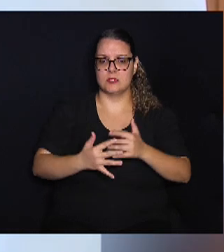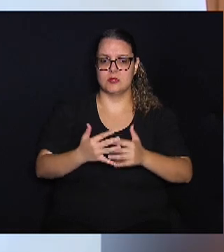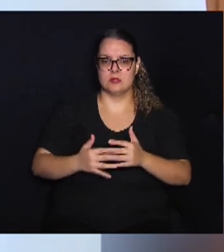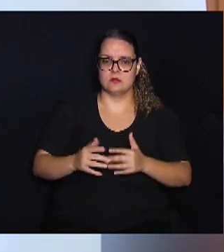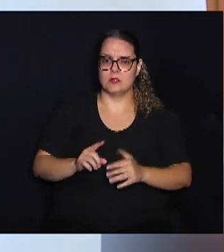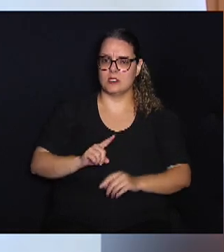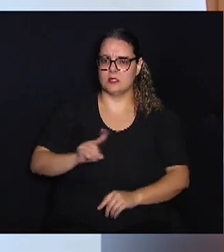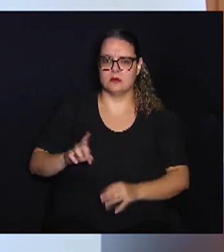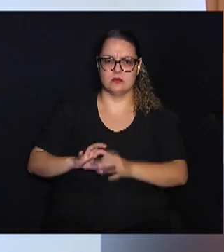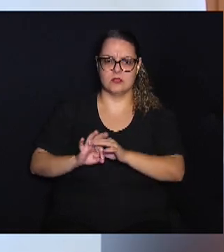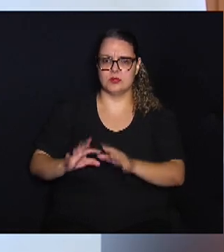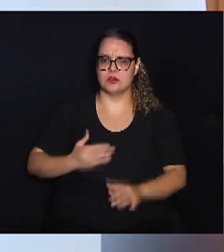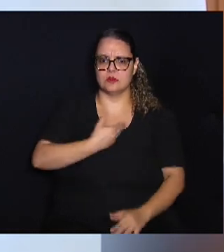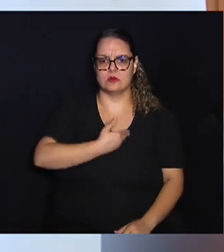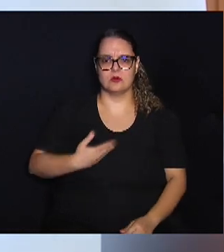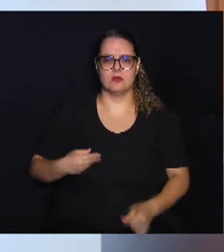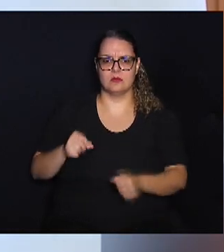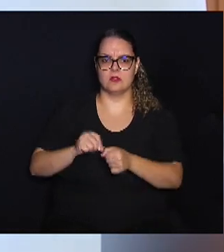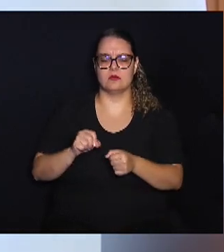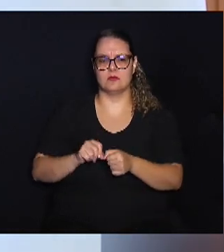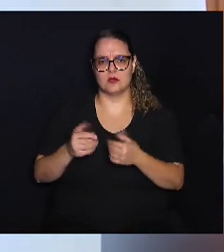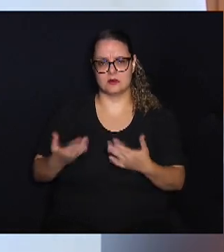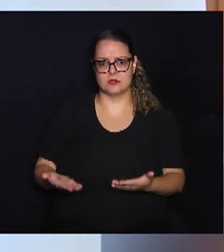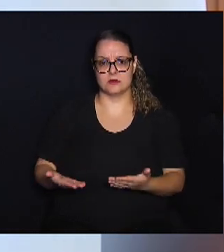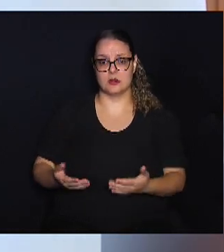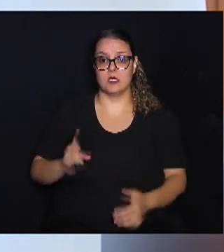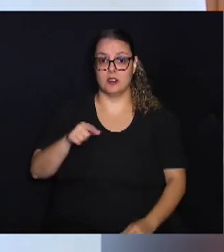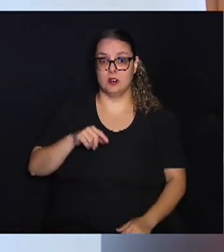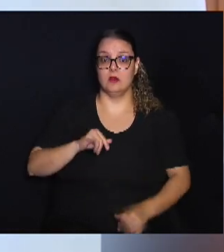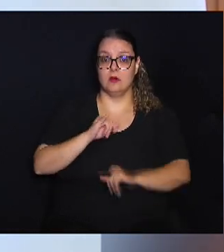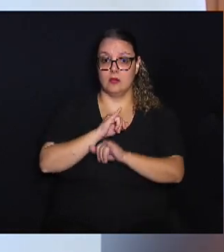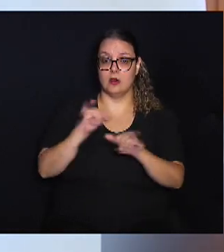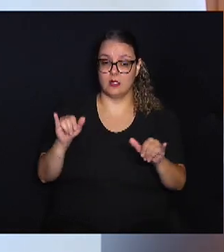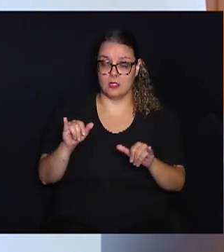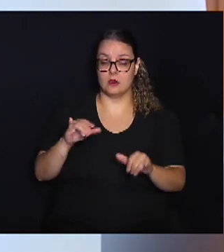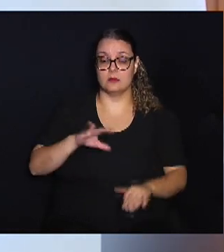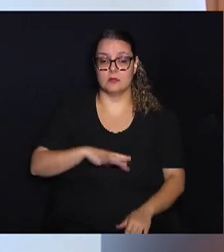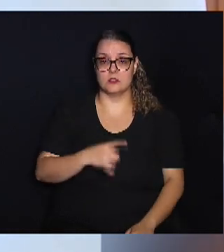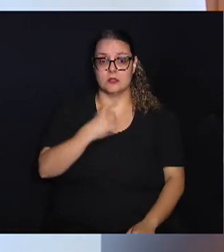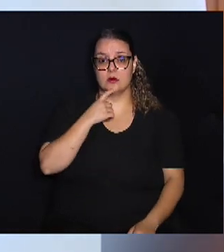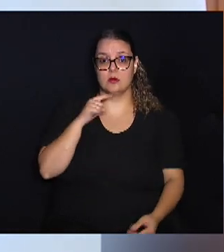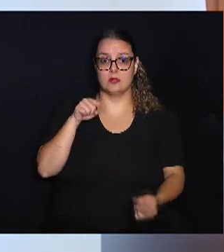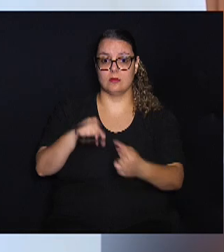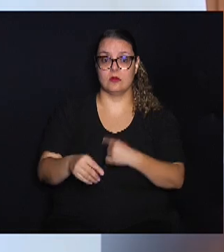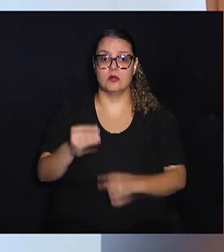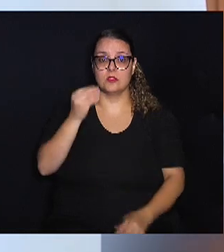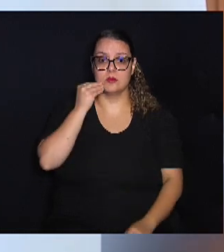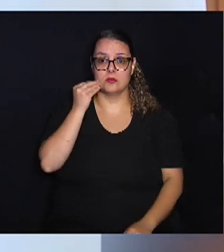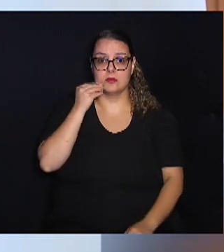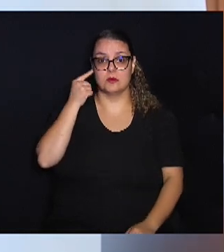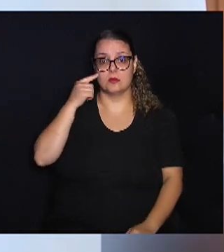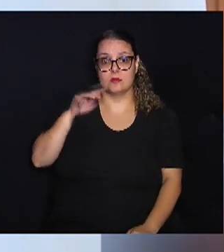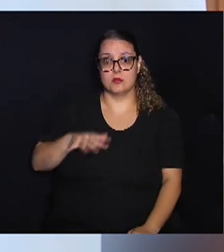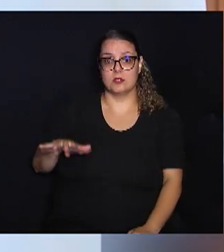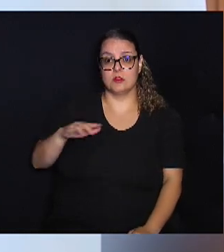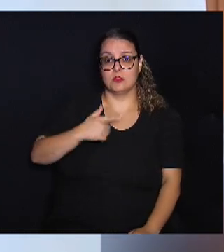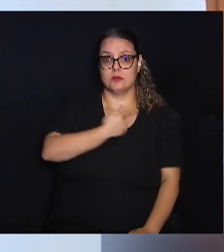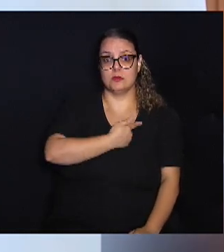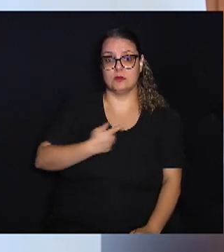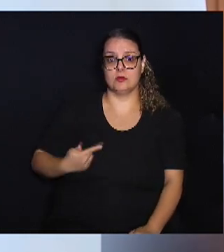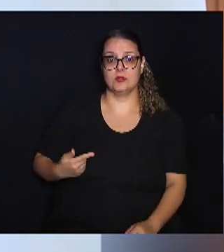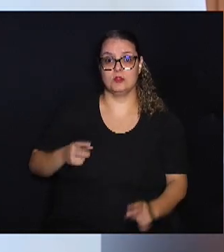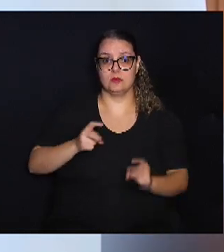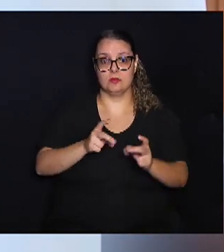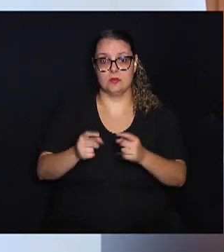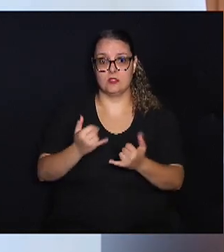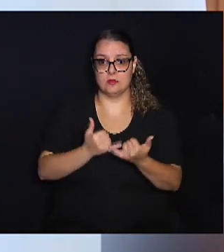estado faça isso. Então, é um recado da cidade de Campinas contra a tentativa e a intenção do governador de vender parte